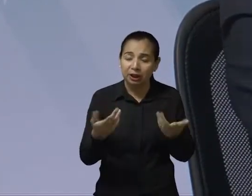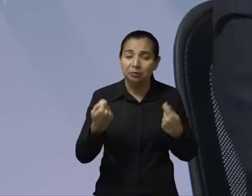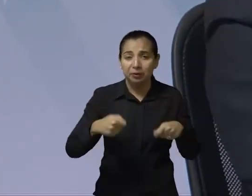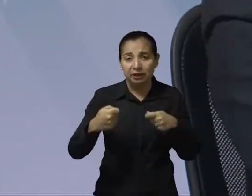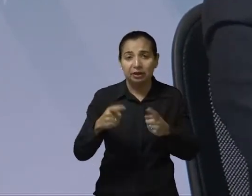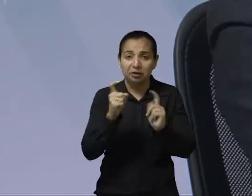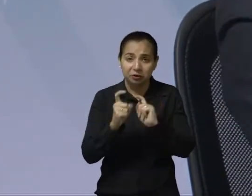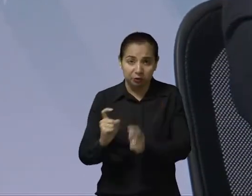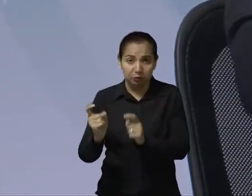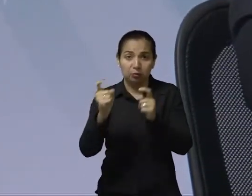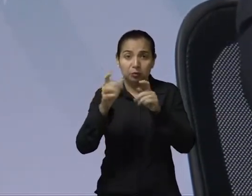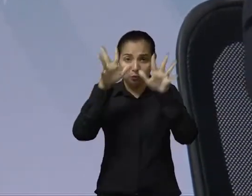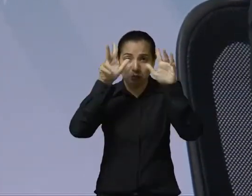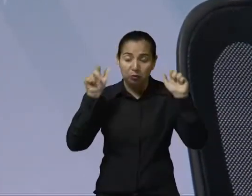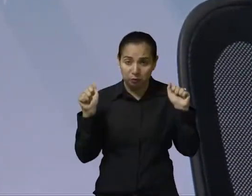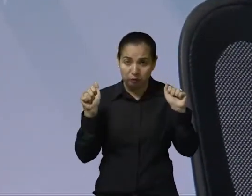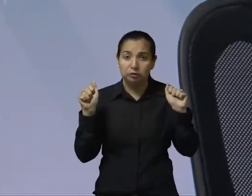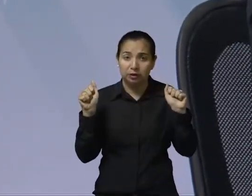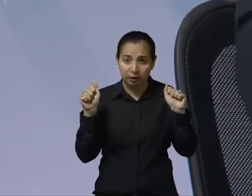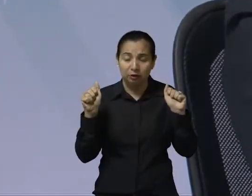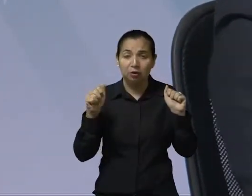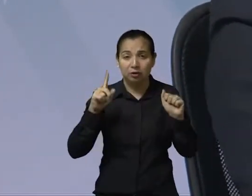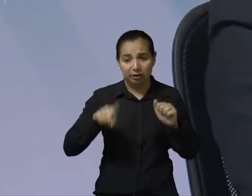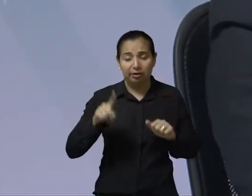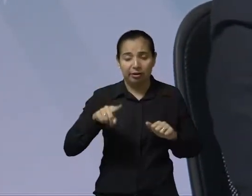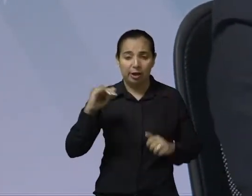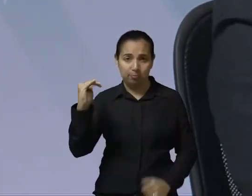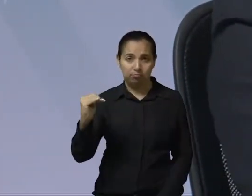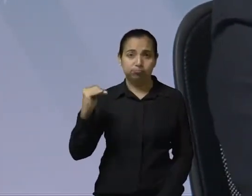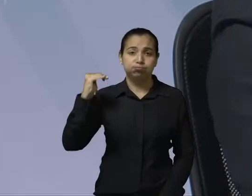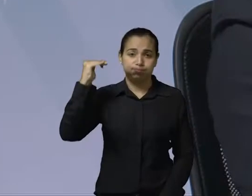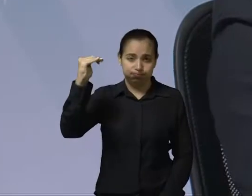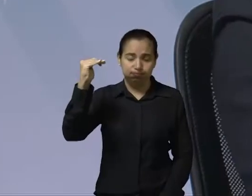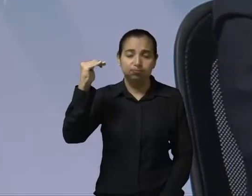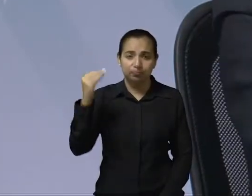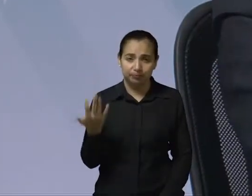Conselho, que é inclusive majoritária como